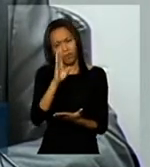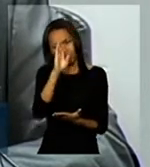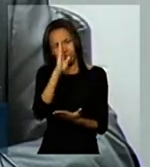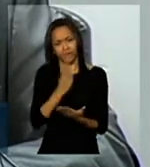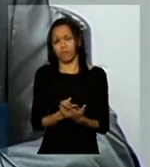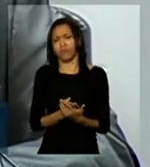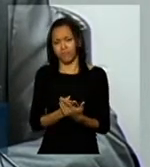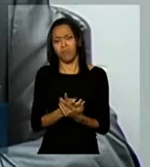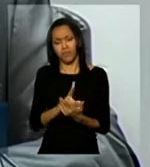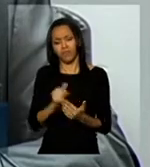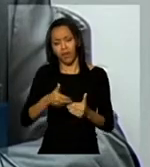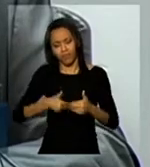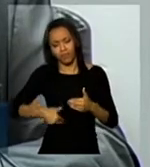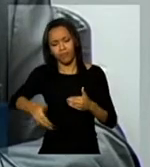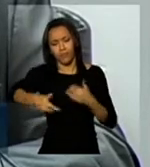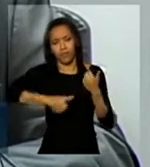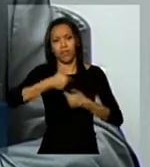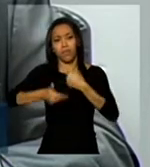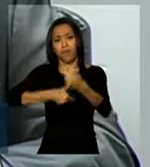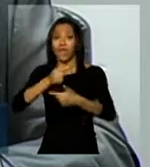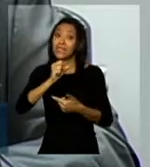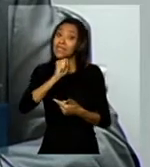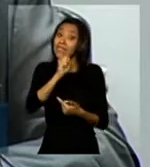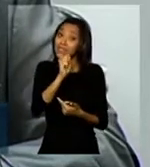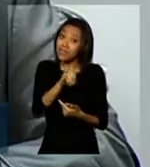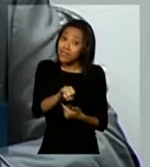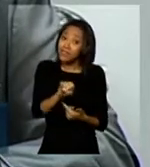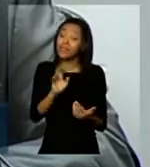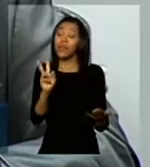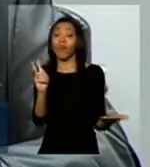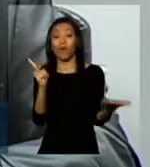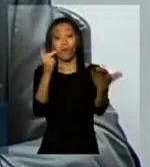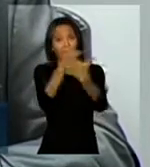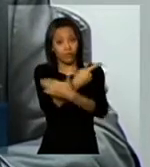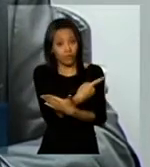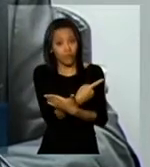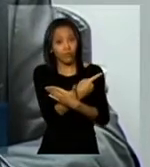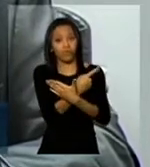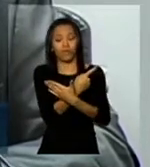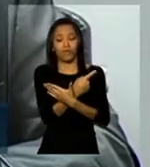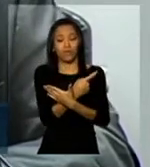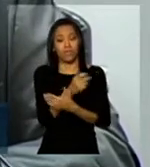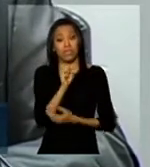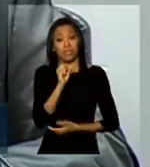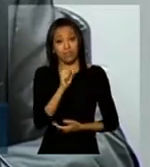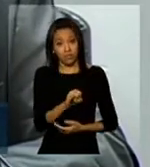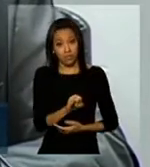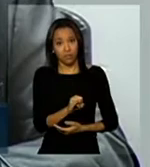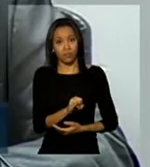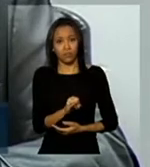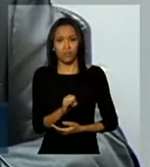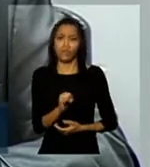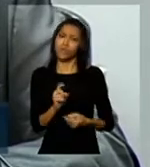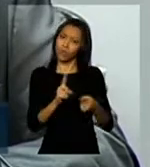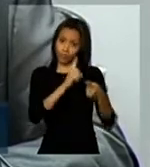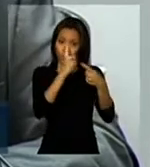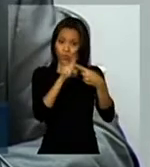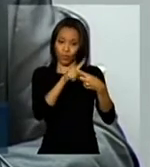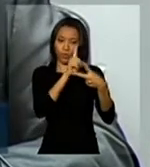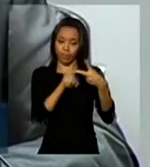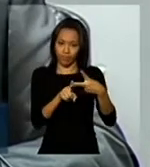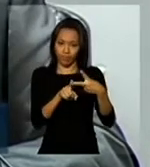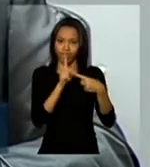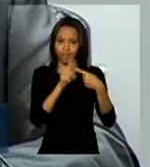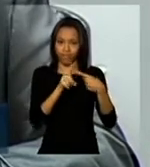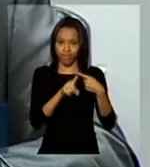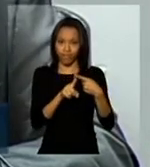trabalhar. Se houver excedente, esse é o nosso compromisso. se houver, são duas possibilidades, tem que